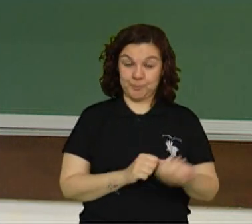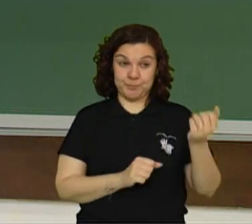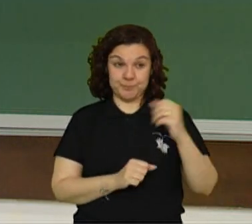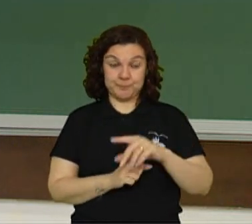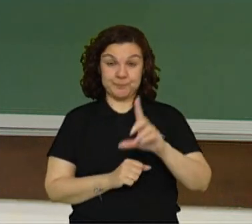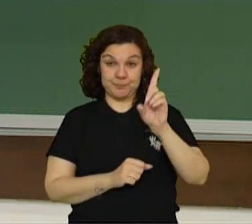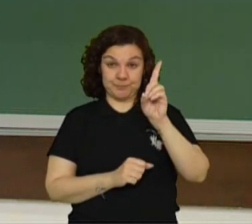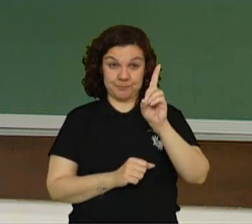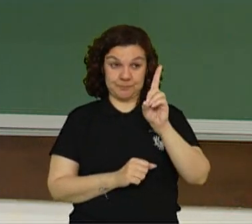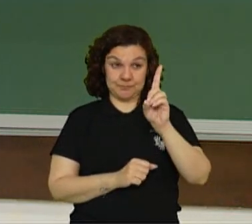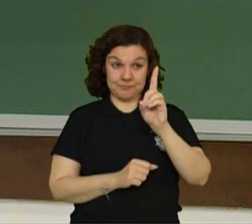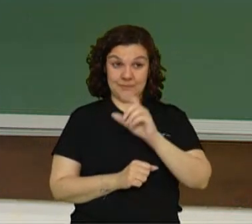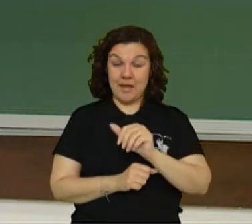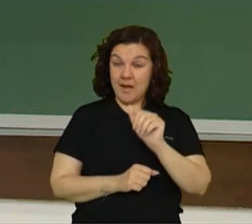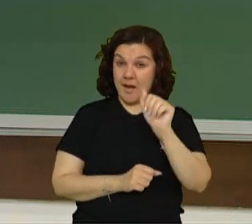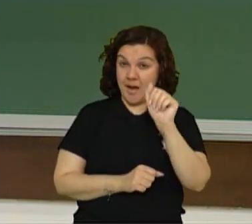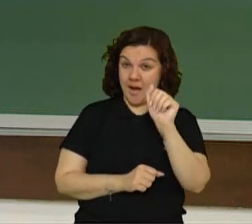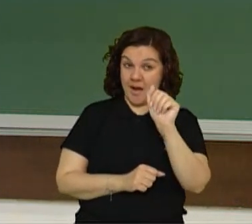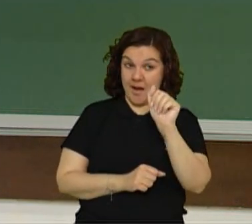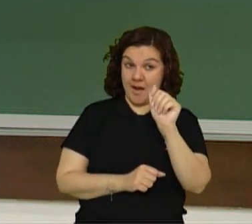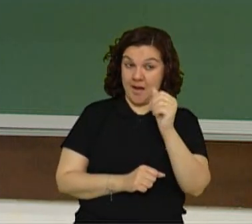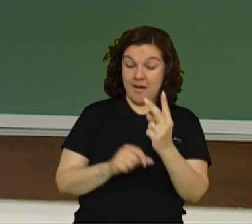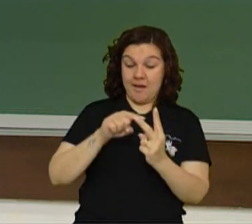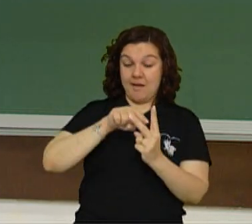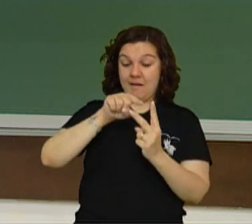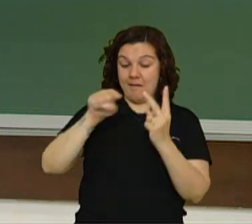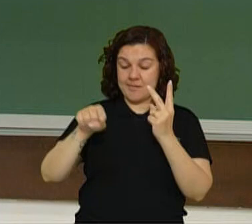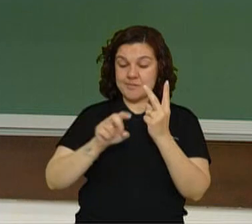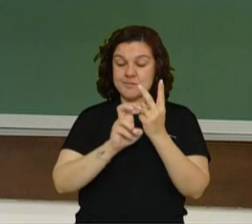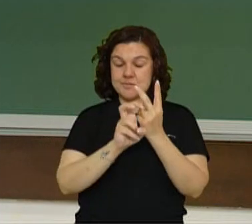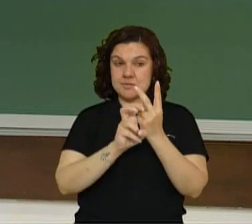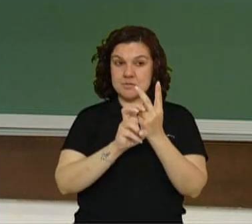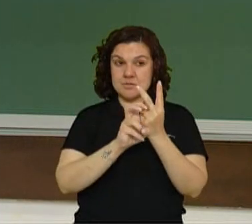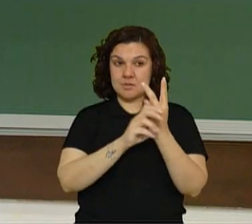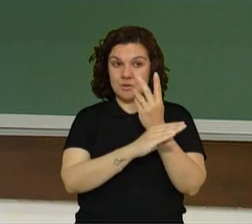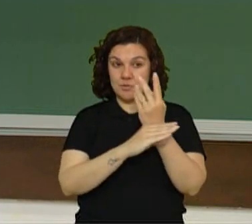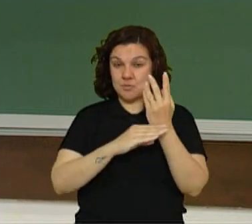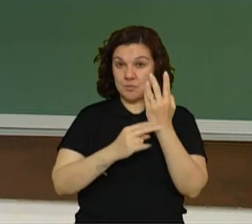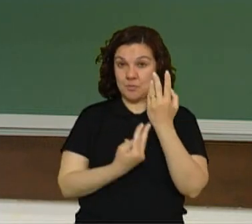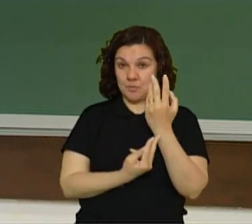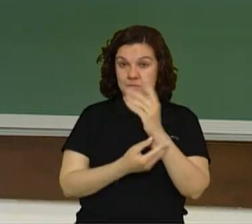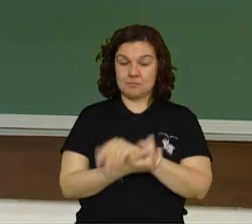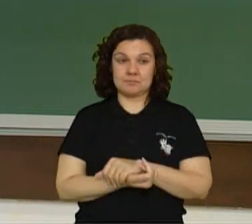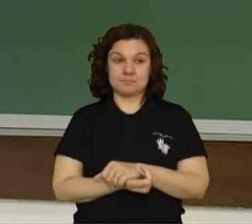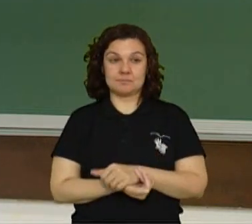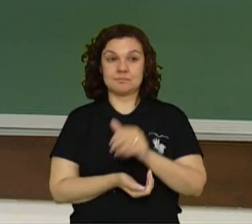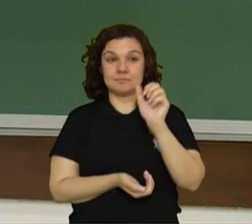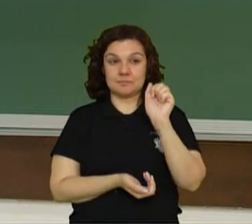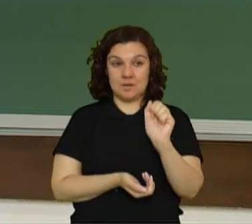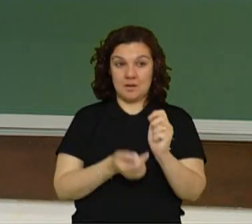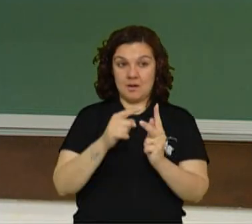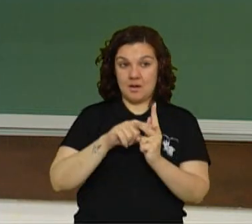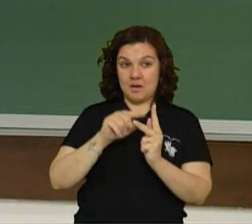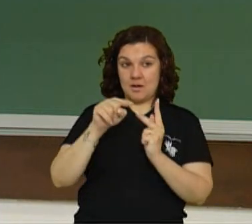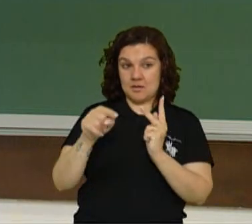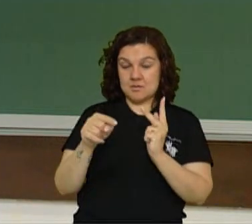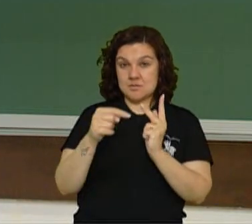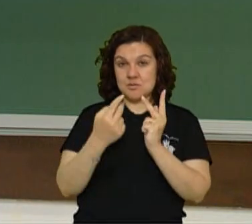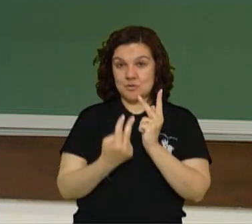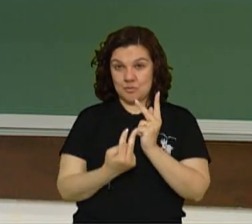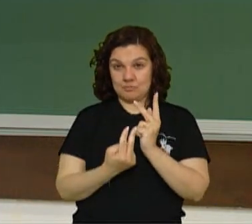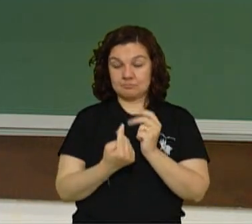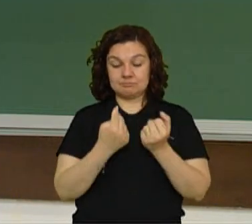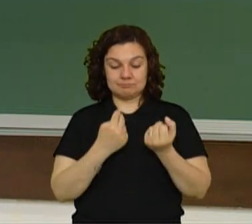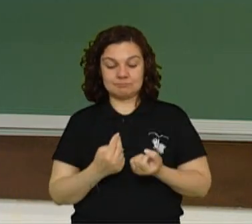Letra D, a raiz de 5 sobre 2. Letra E, a raiz de 2 sobre 2. Aparece fração, você já não